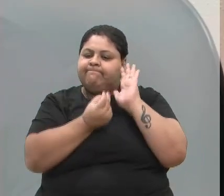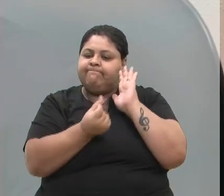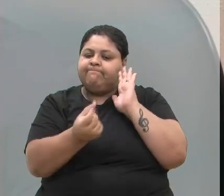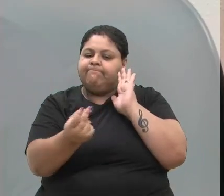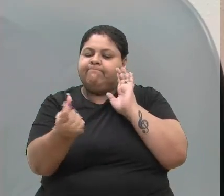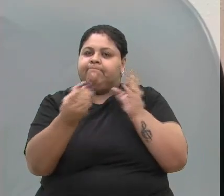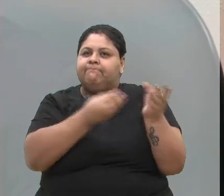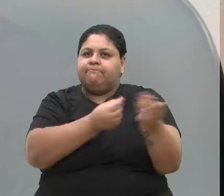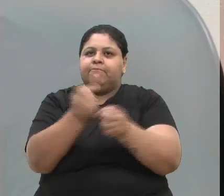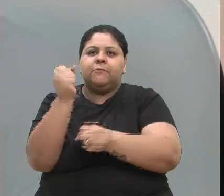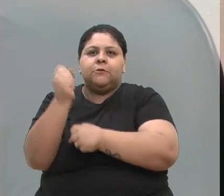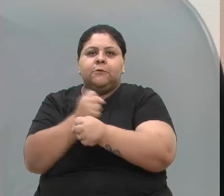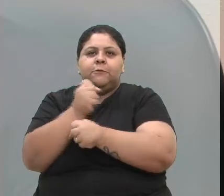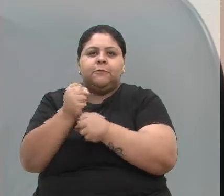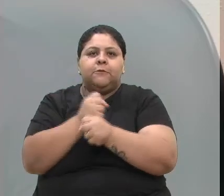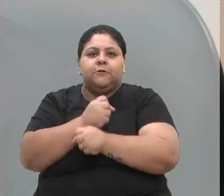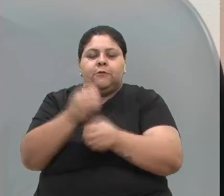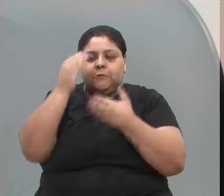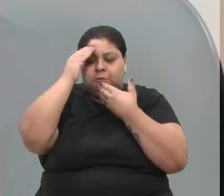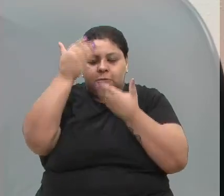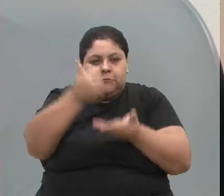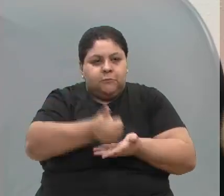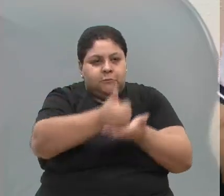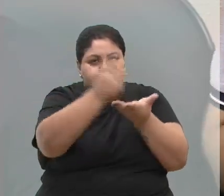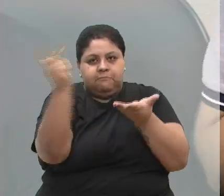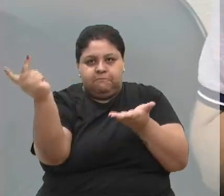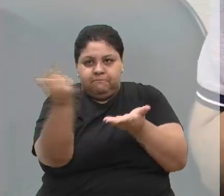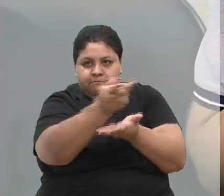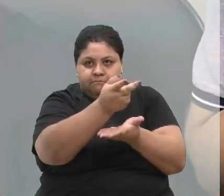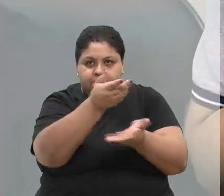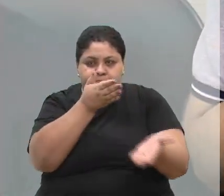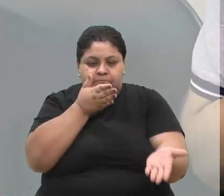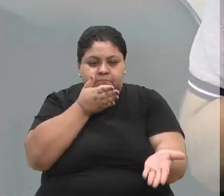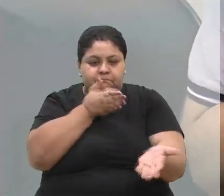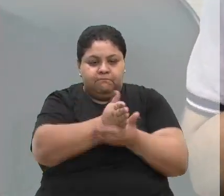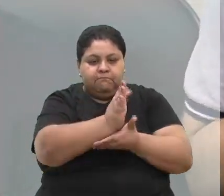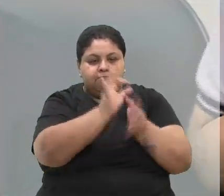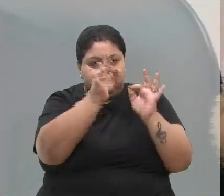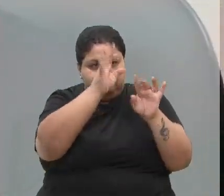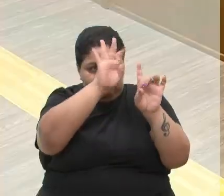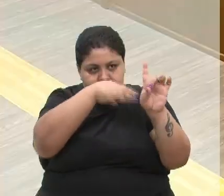anos. Face ao exposto, contamos com o apoio dos nobres pares para a aprovação desta justa homenagem.